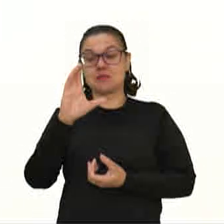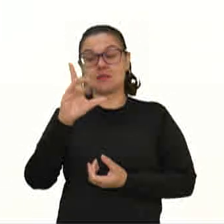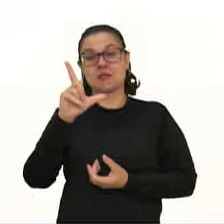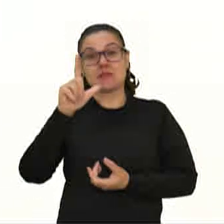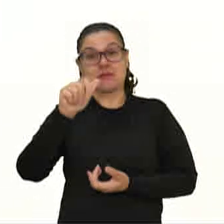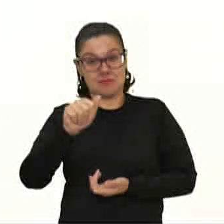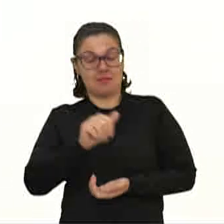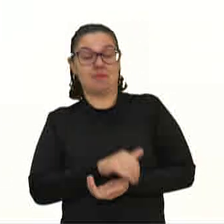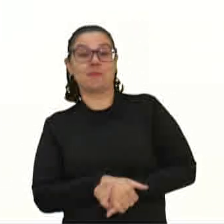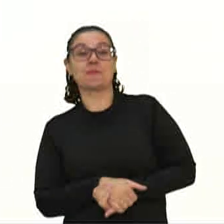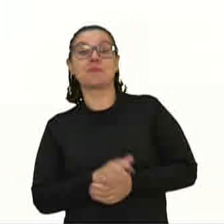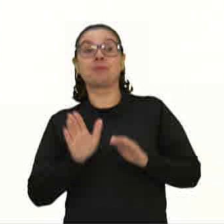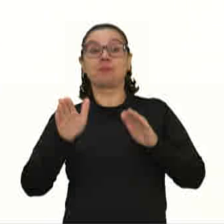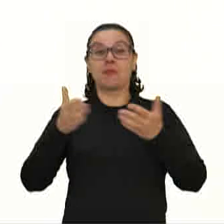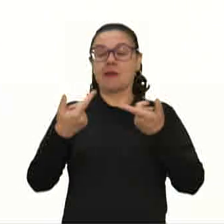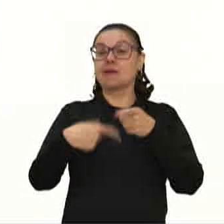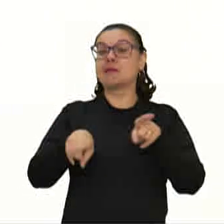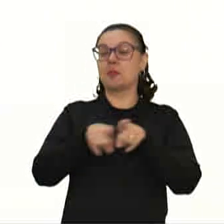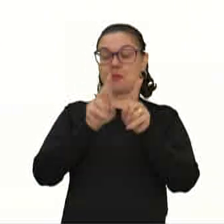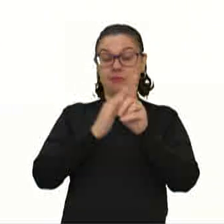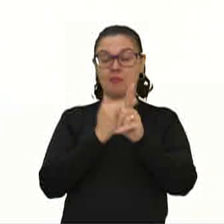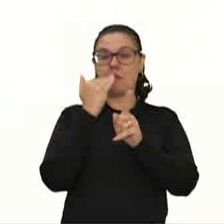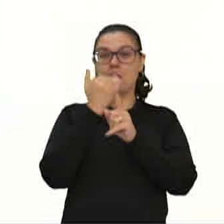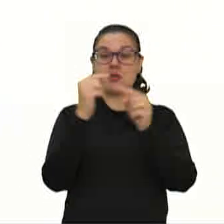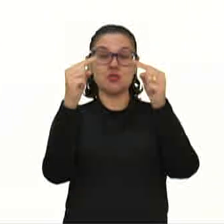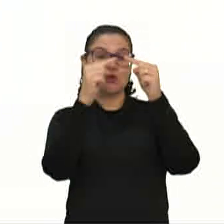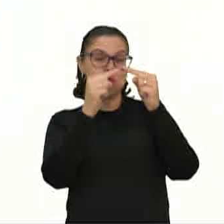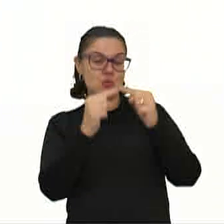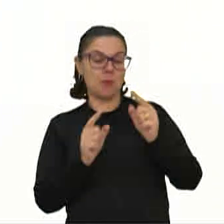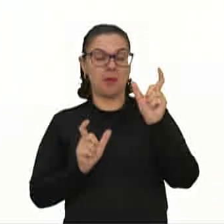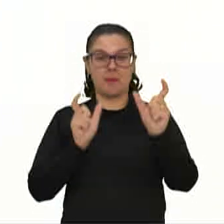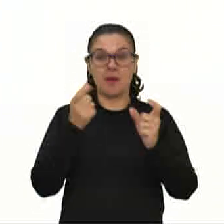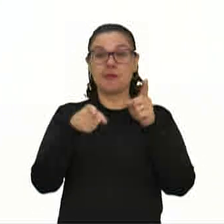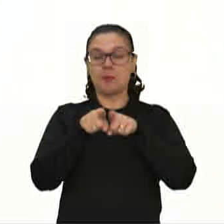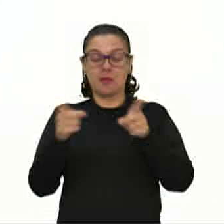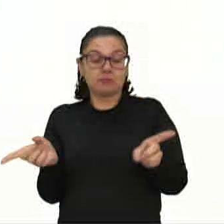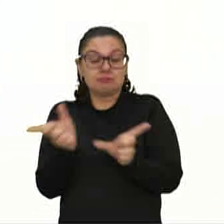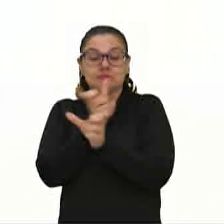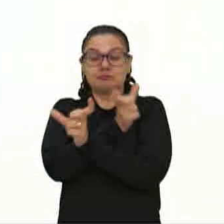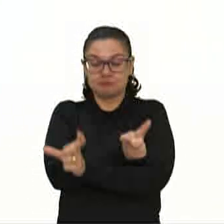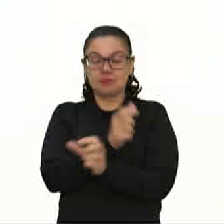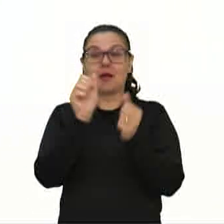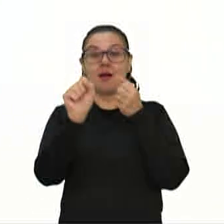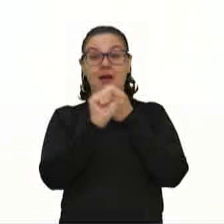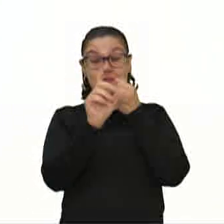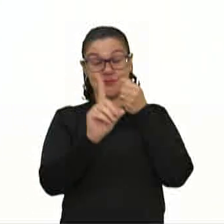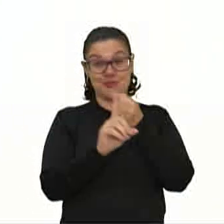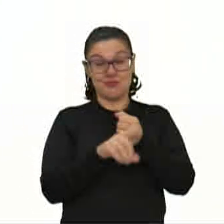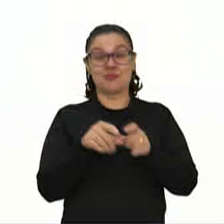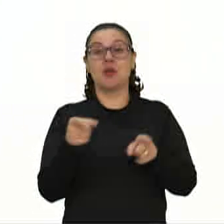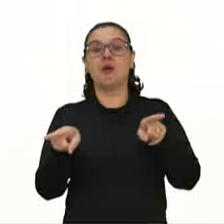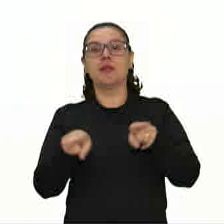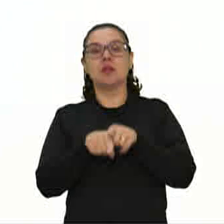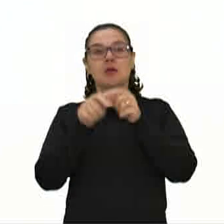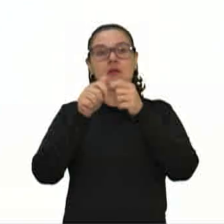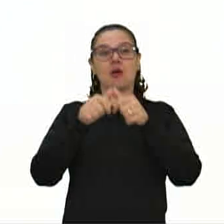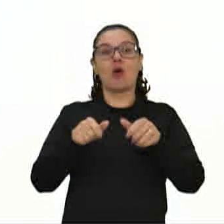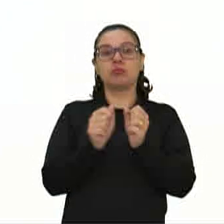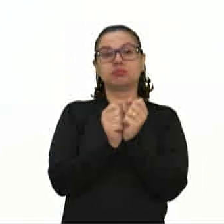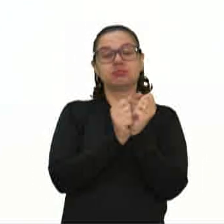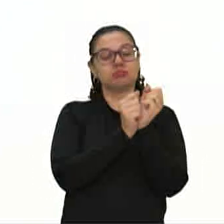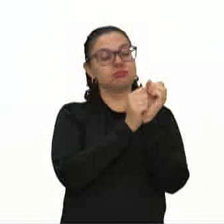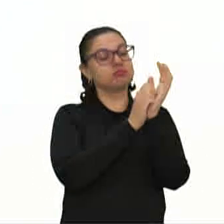da Inconfidência. Além das rimas, há ainda a antítese de imagens adjetivais, imenso ramo